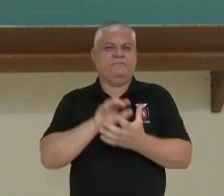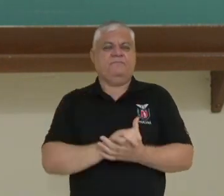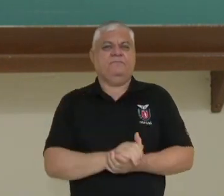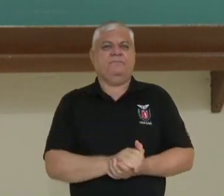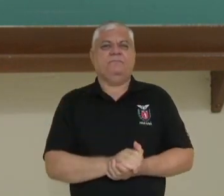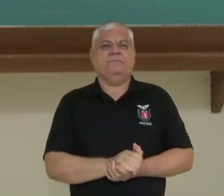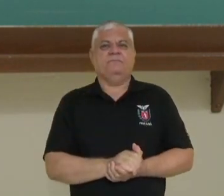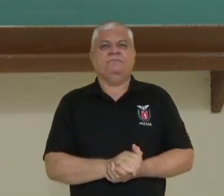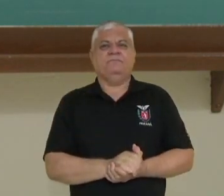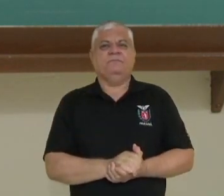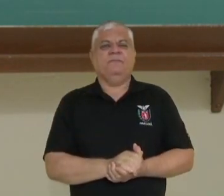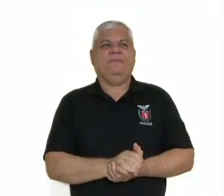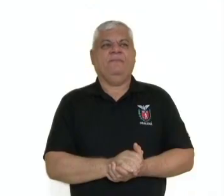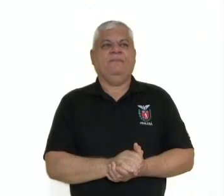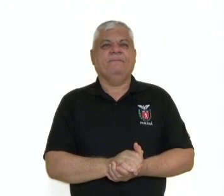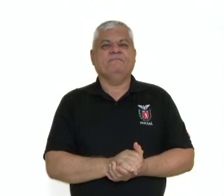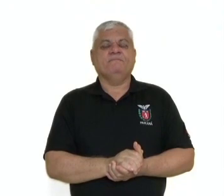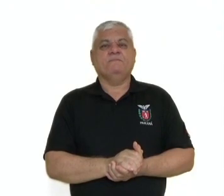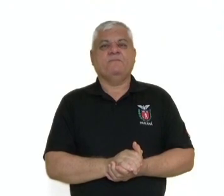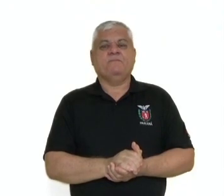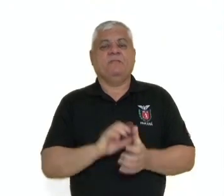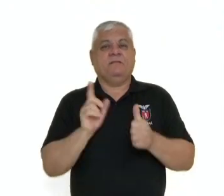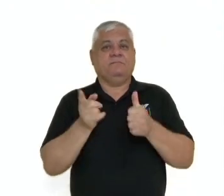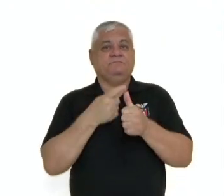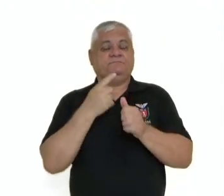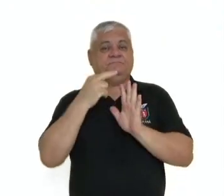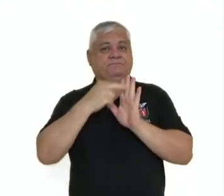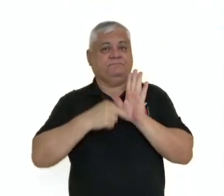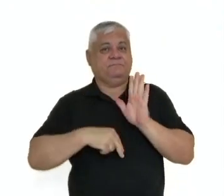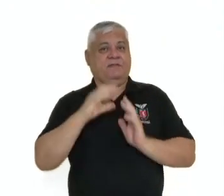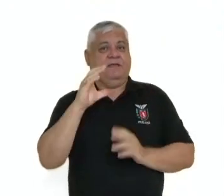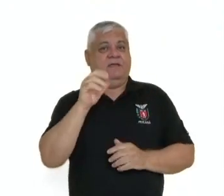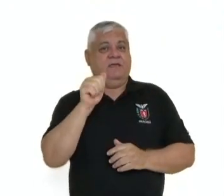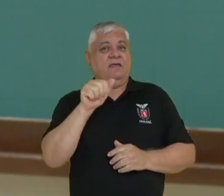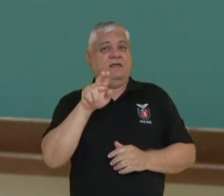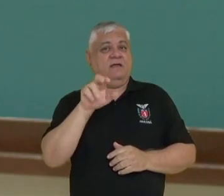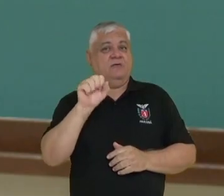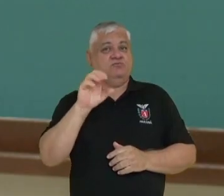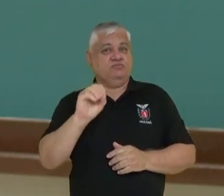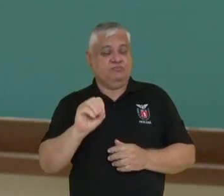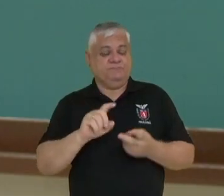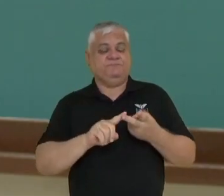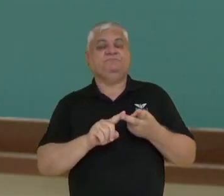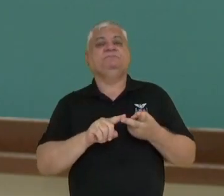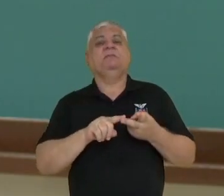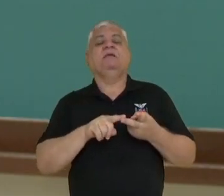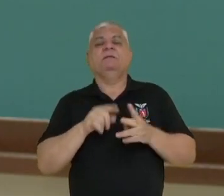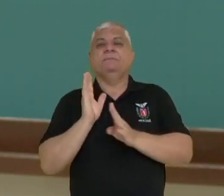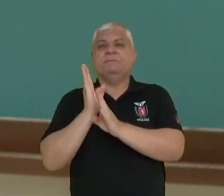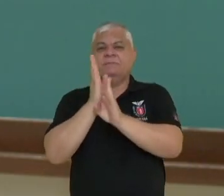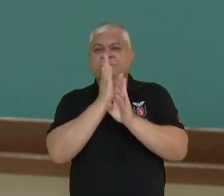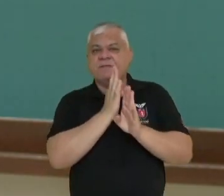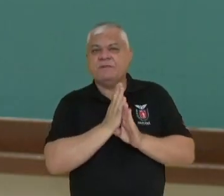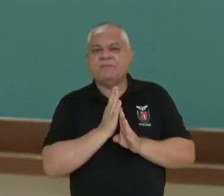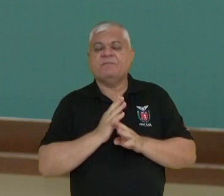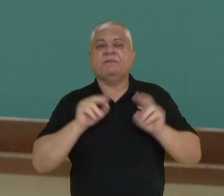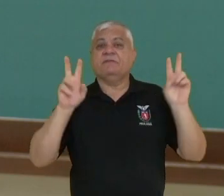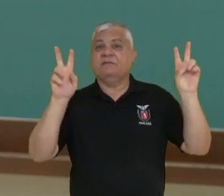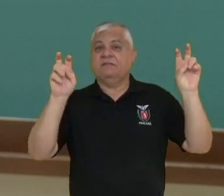objetivos? Nós vamos fazer a leitura de um causo, certo? Vamos também identificar o seu